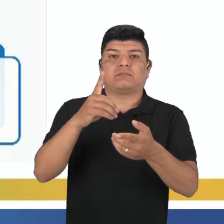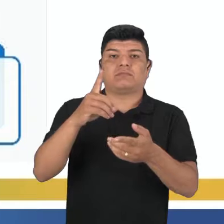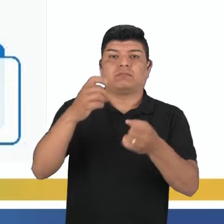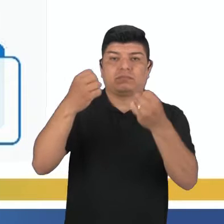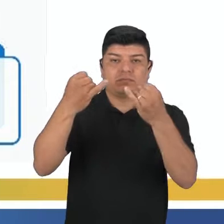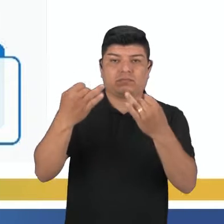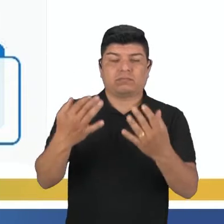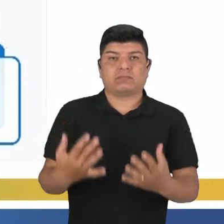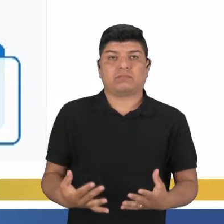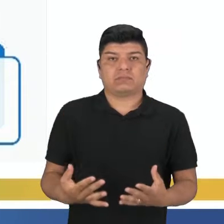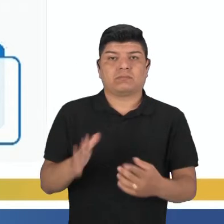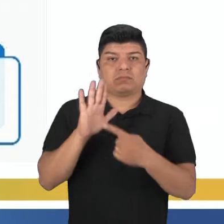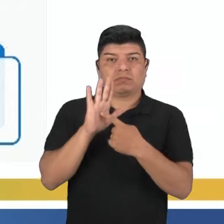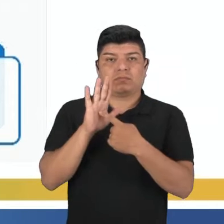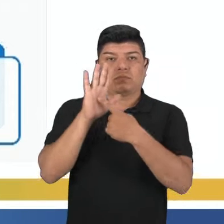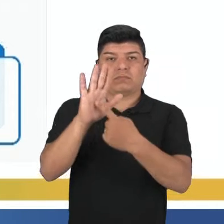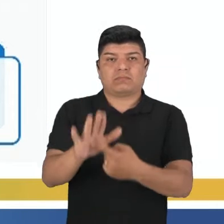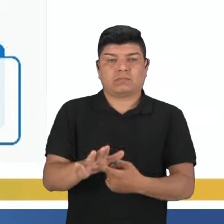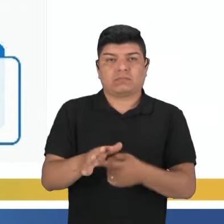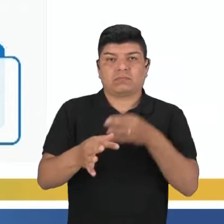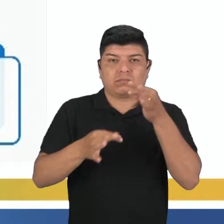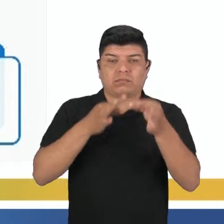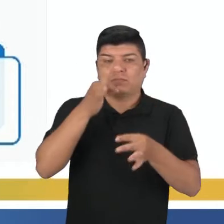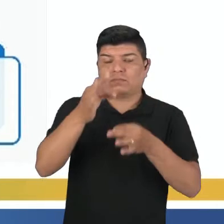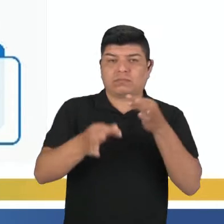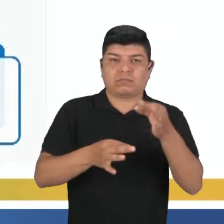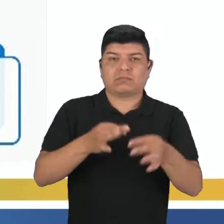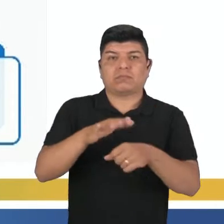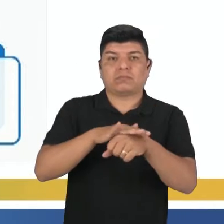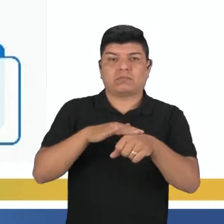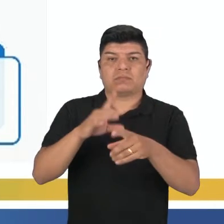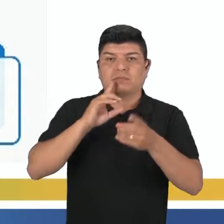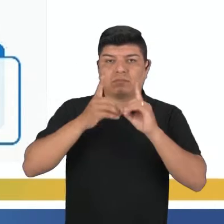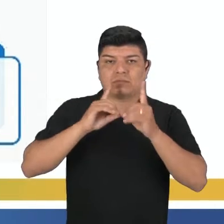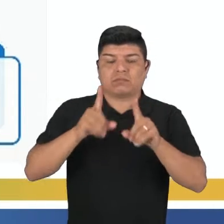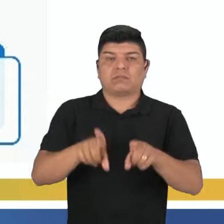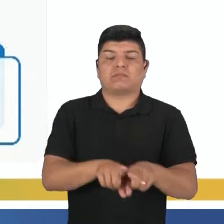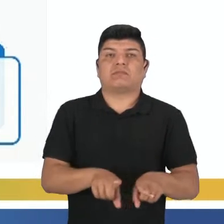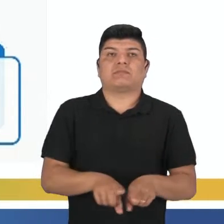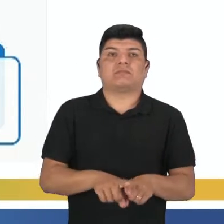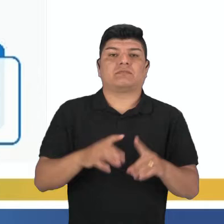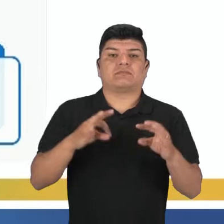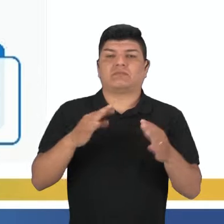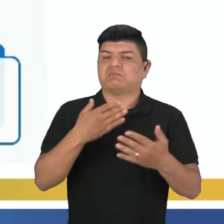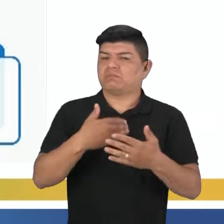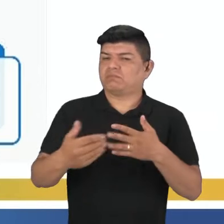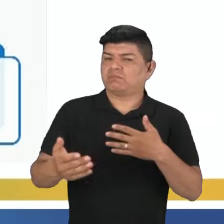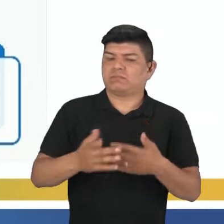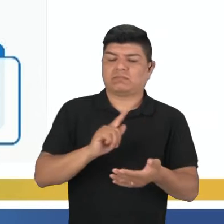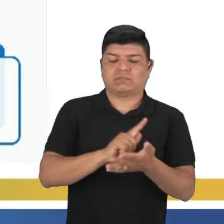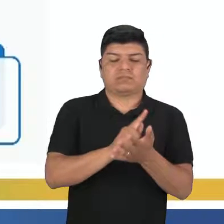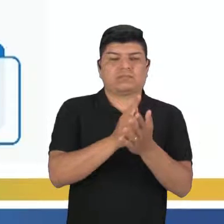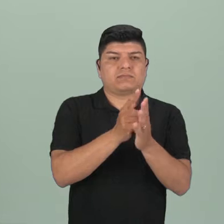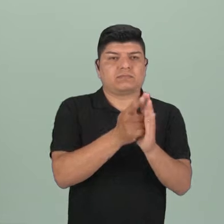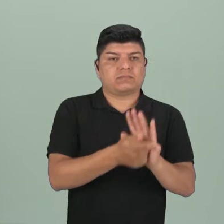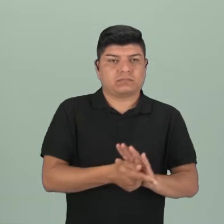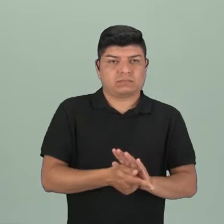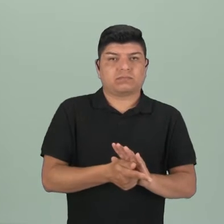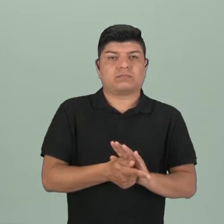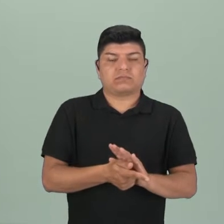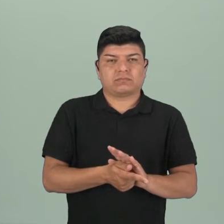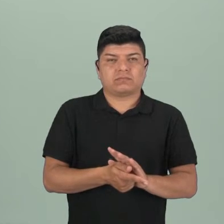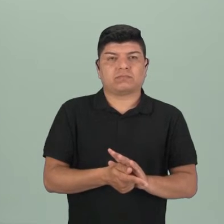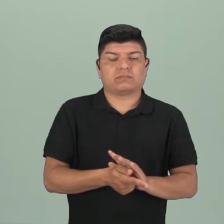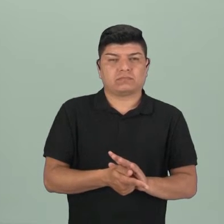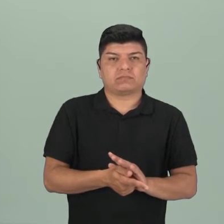descritivos, expositivos, argumentativos e dialogados, tá? Então, ou seja, qualquer gênero que eu pegar, né? Ou seja,